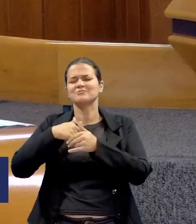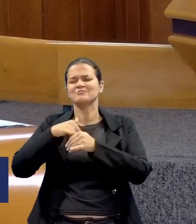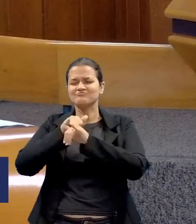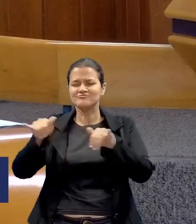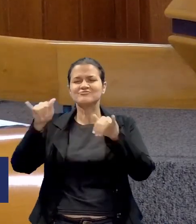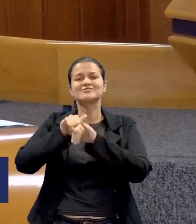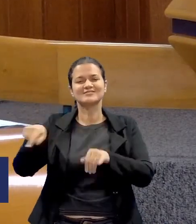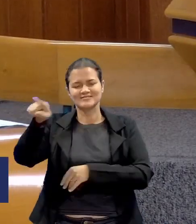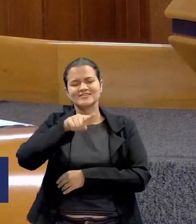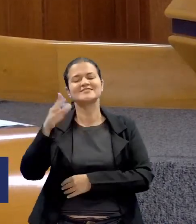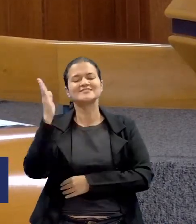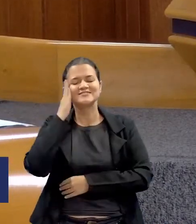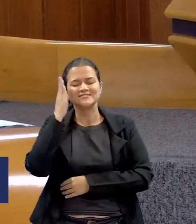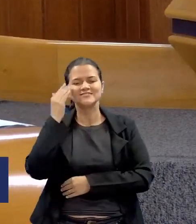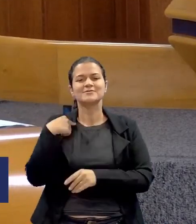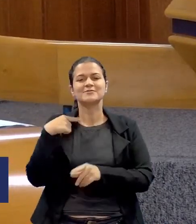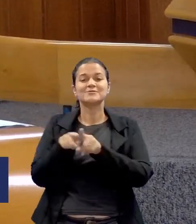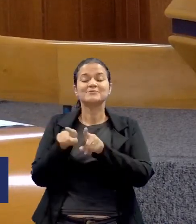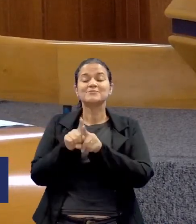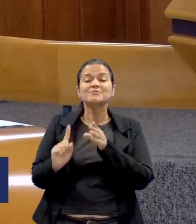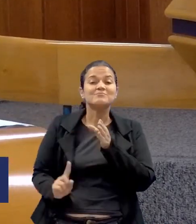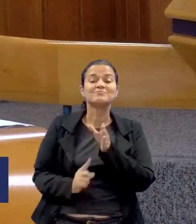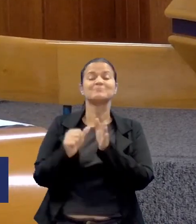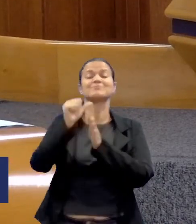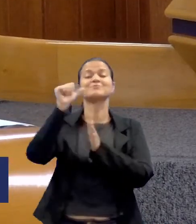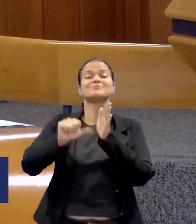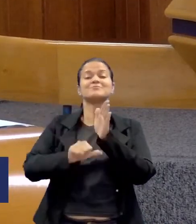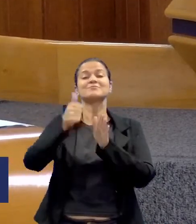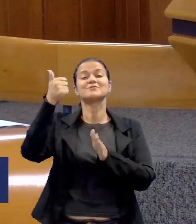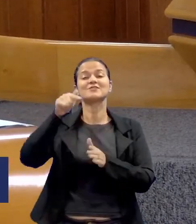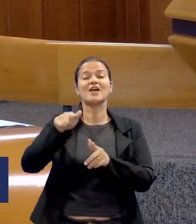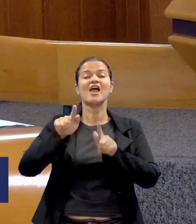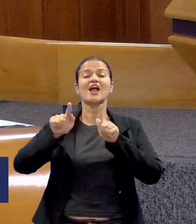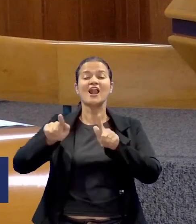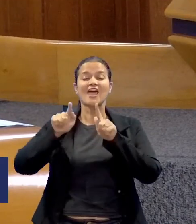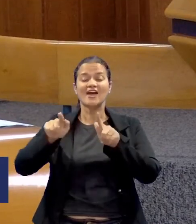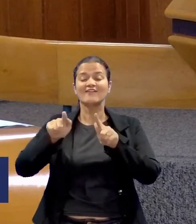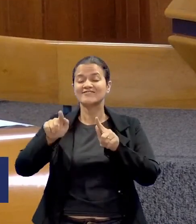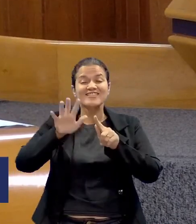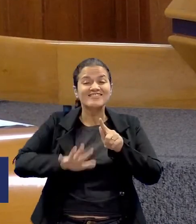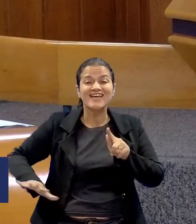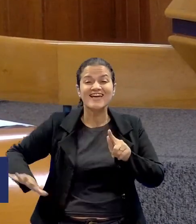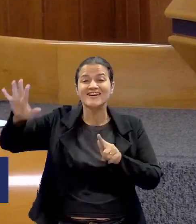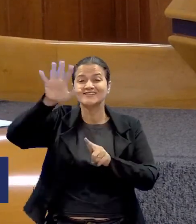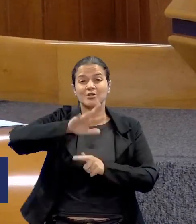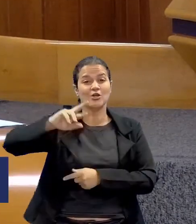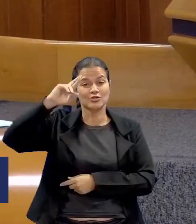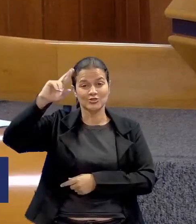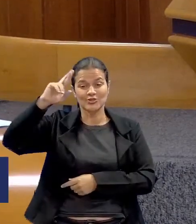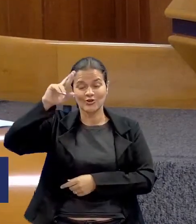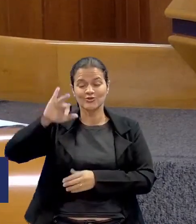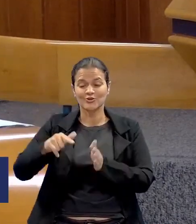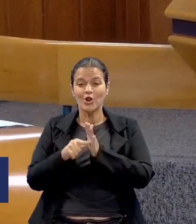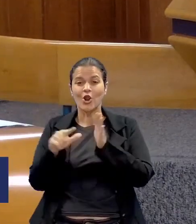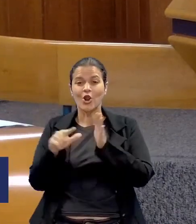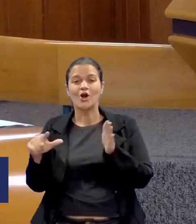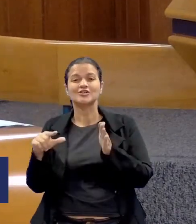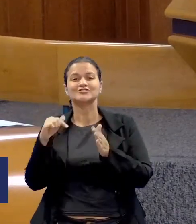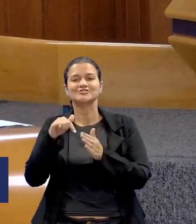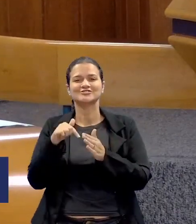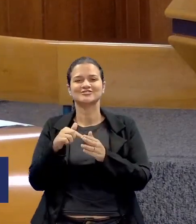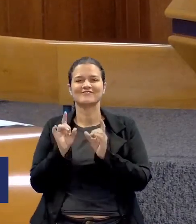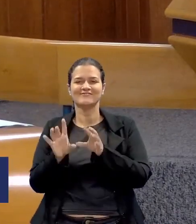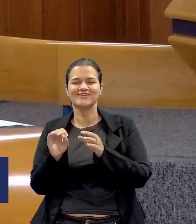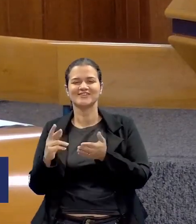disso, mentor da primeira greve nacional dos donos de banca de revista com o Marcão e o